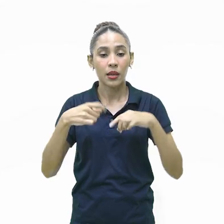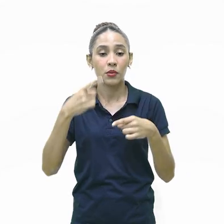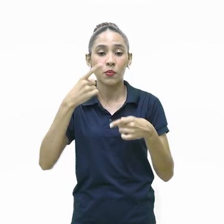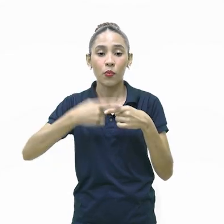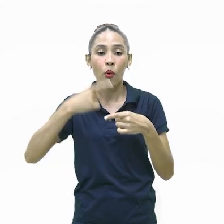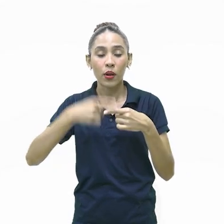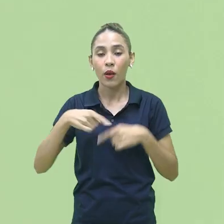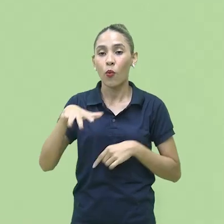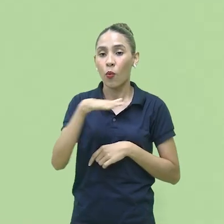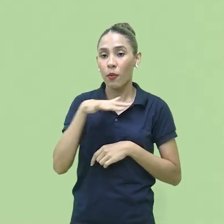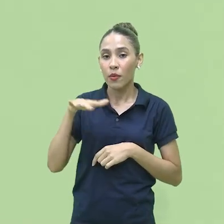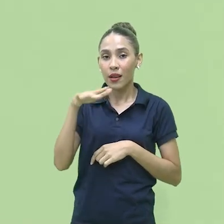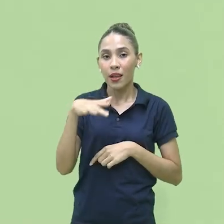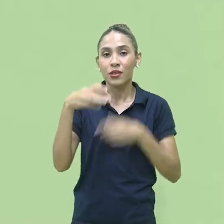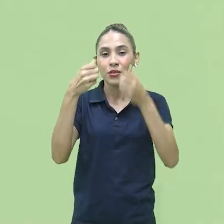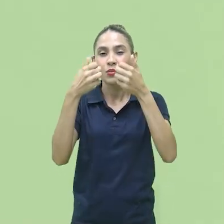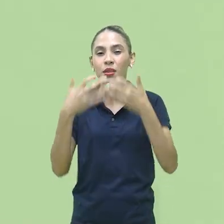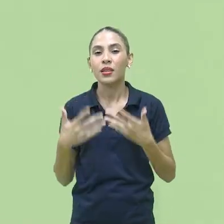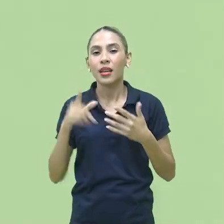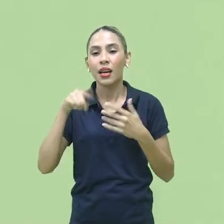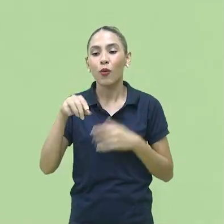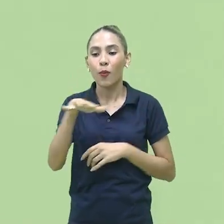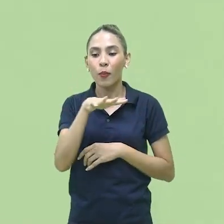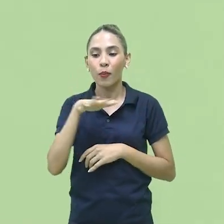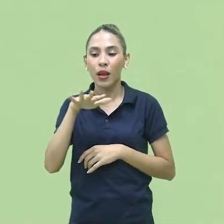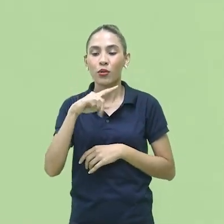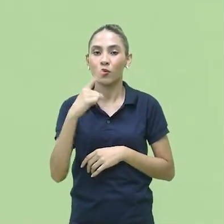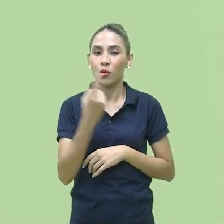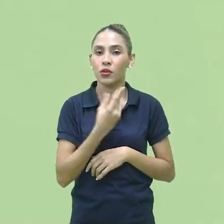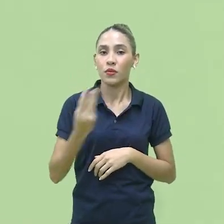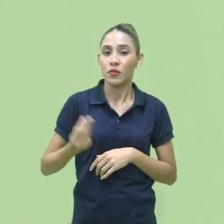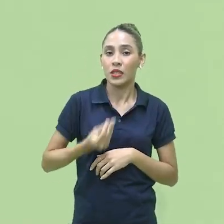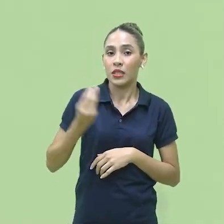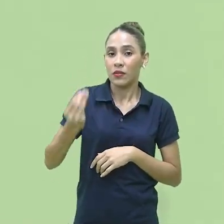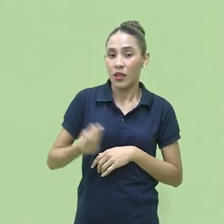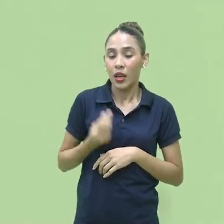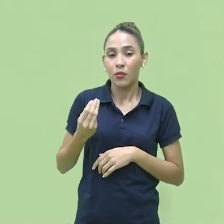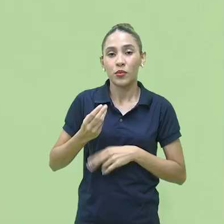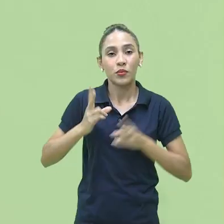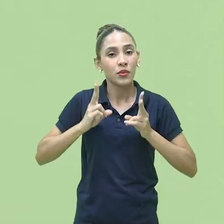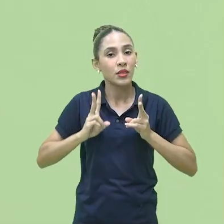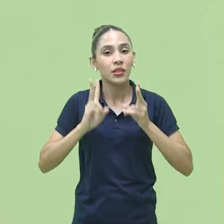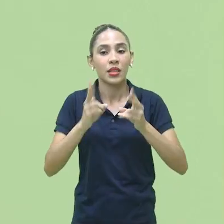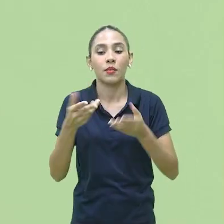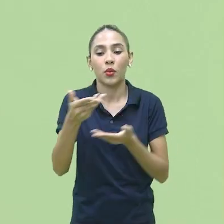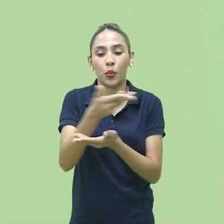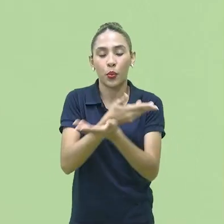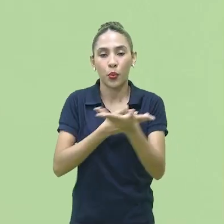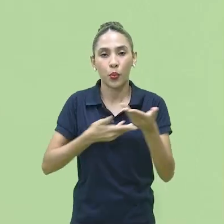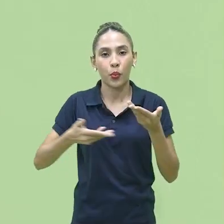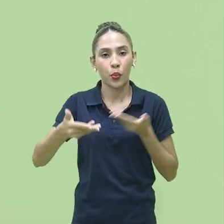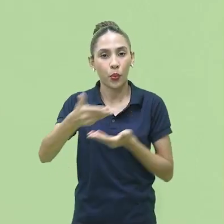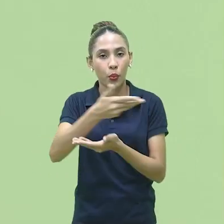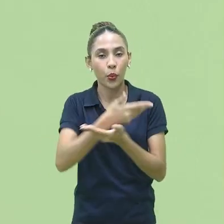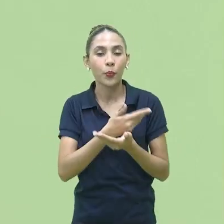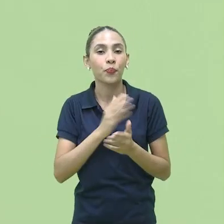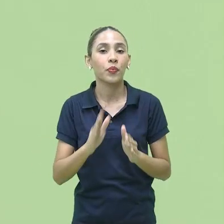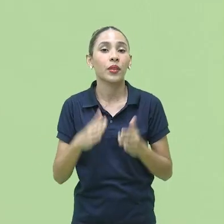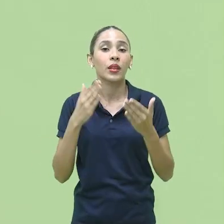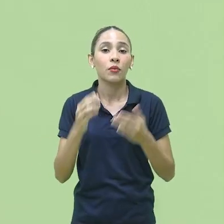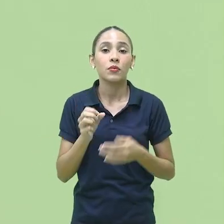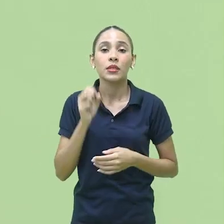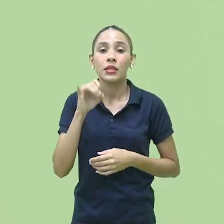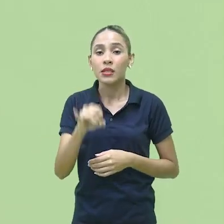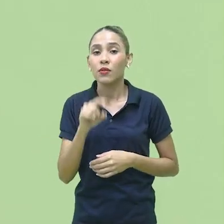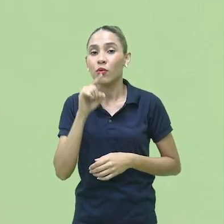porque o ambiente, quando a gente fala ambiente, é o meio em que vivemos. Ele está em constante mutação. Então, se